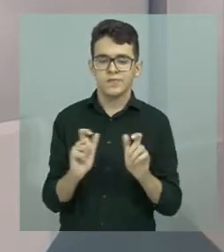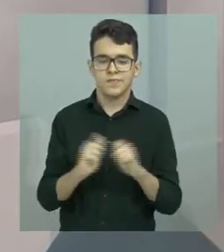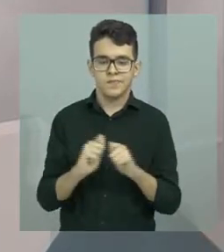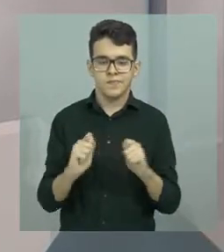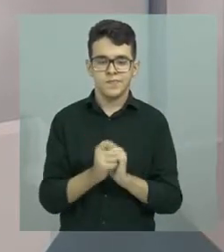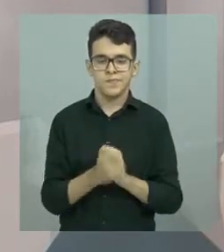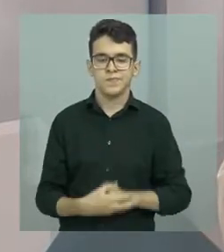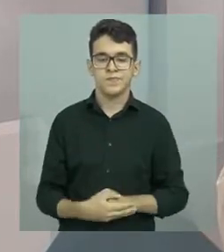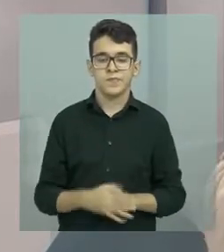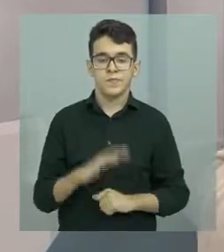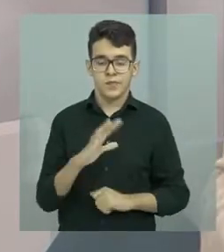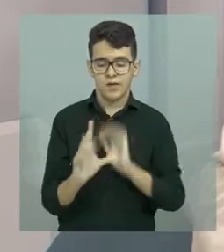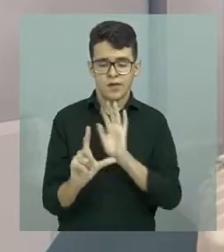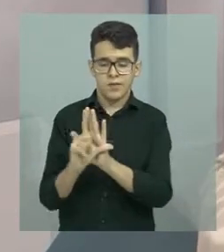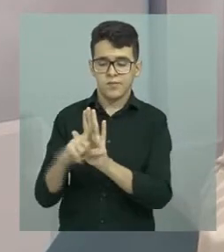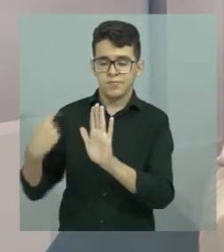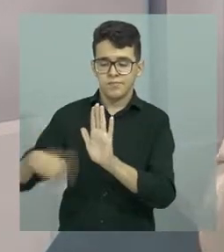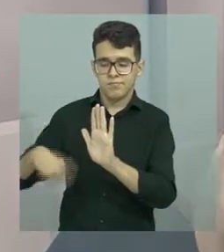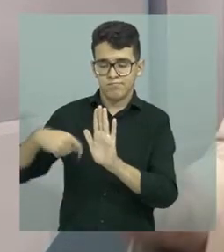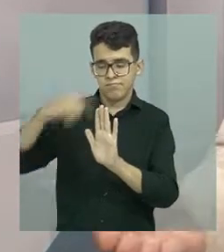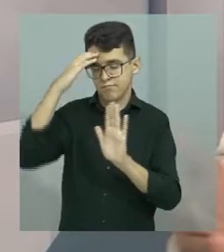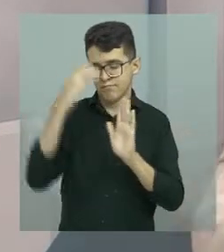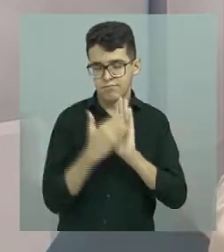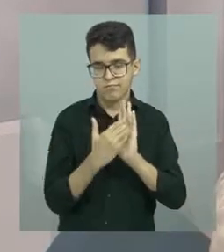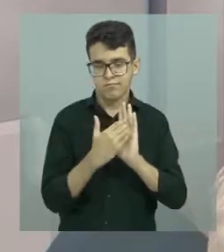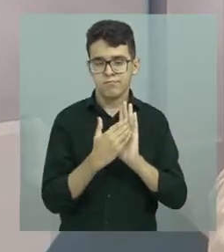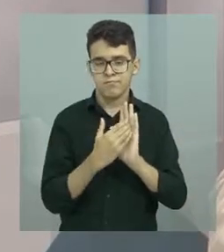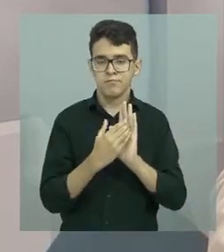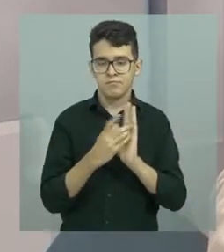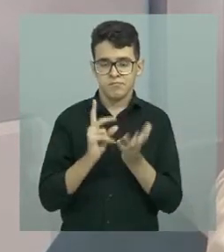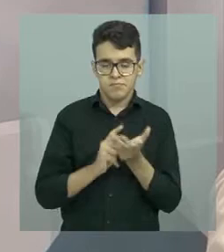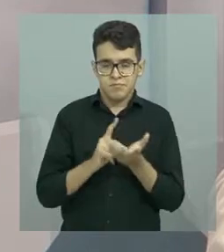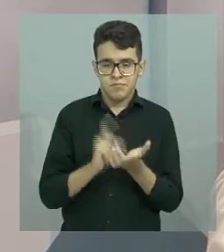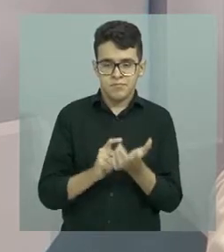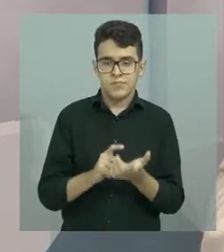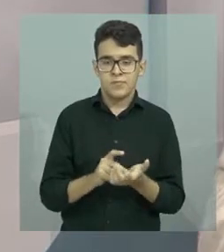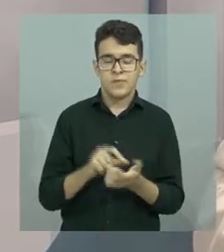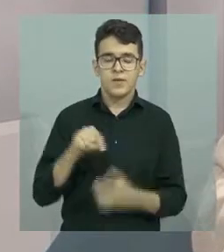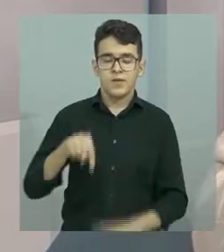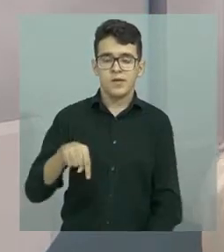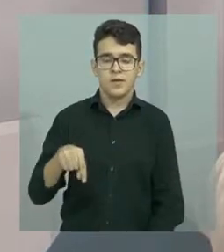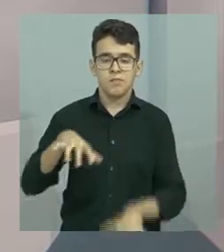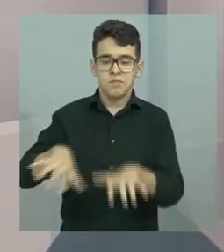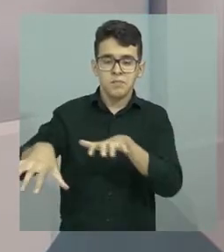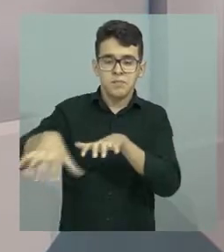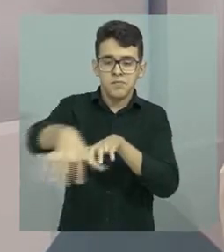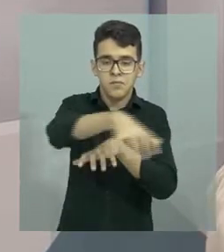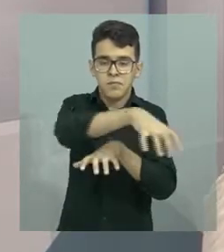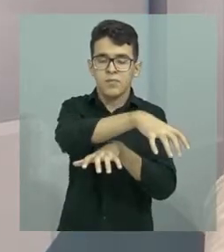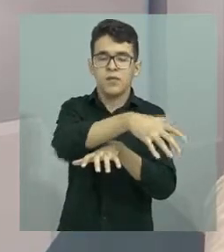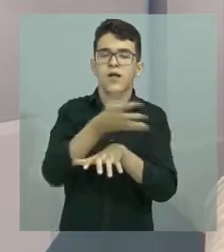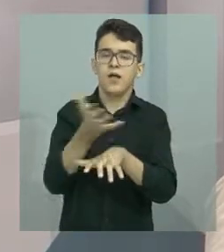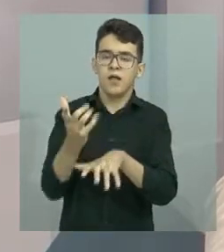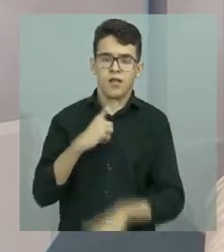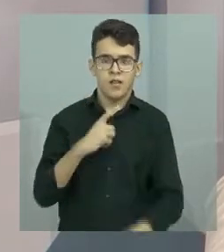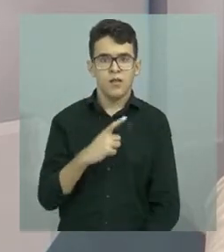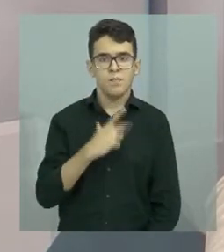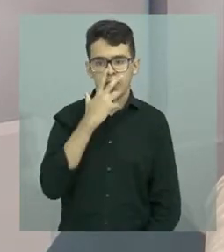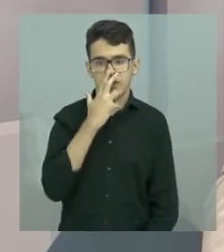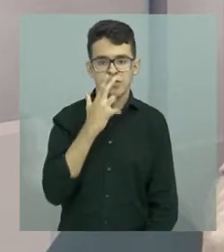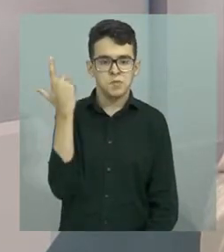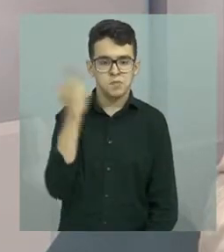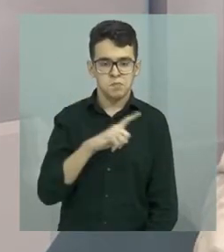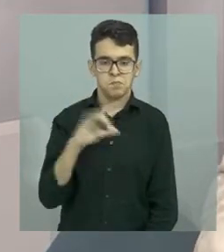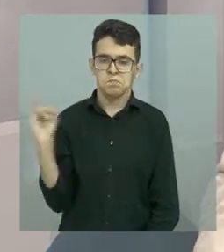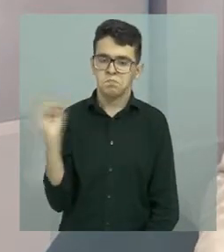a lei precisa ser cumprida e que o parlamento aqui da região metropolitana está dando um passo importante através da